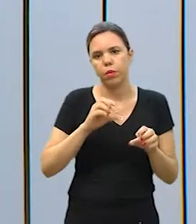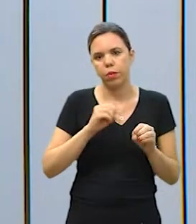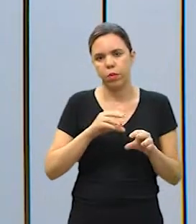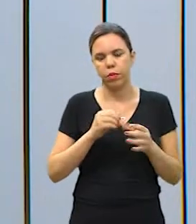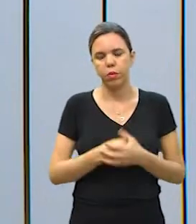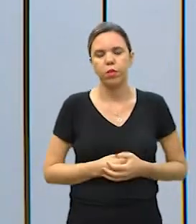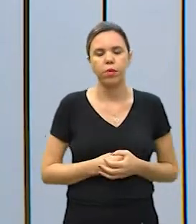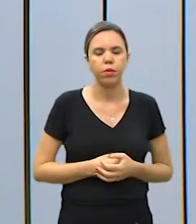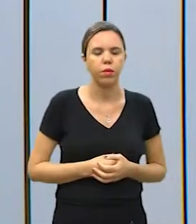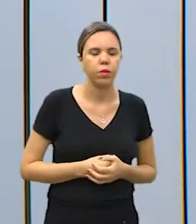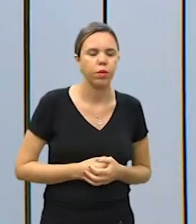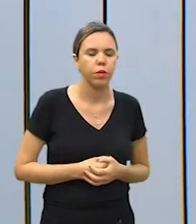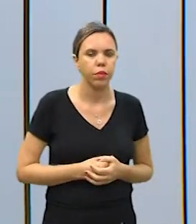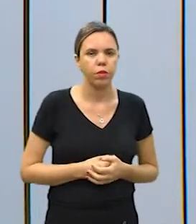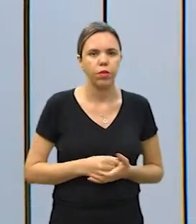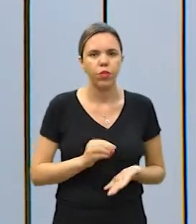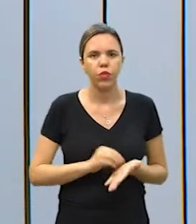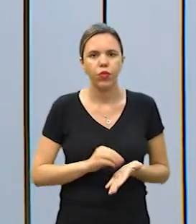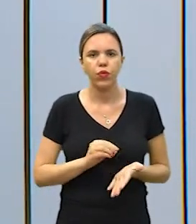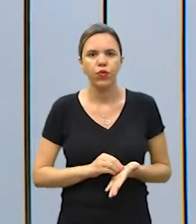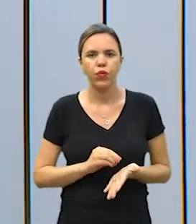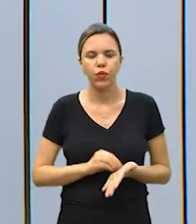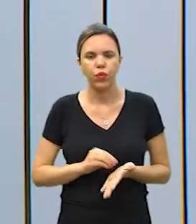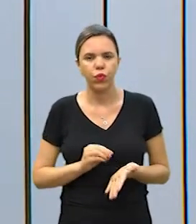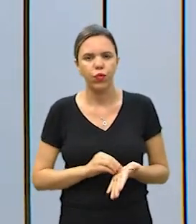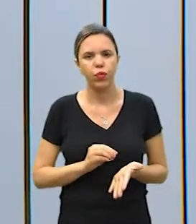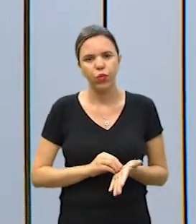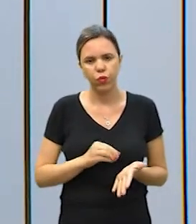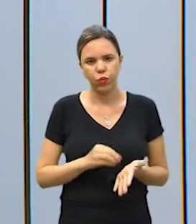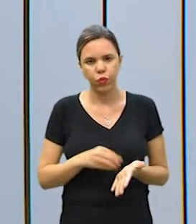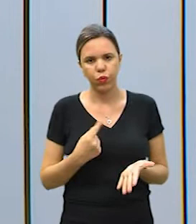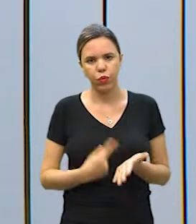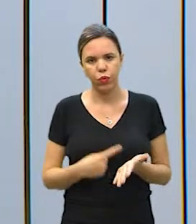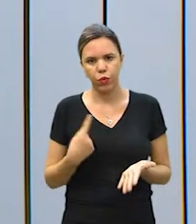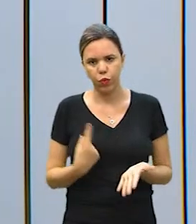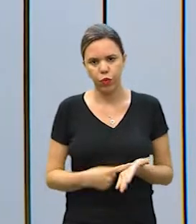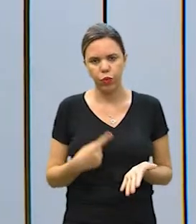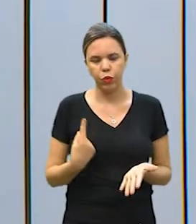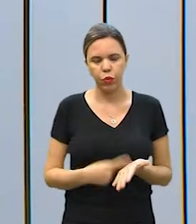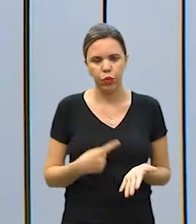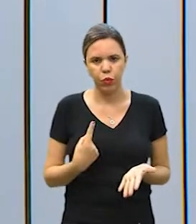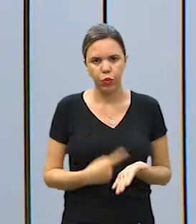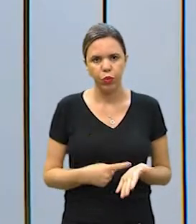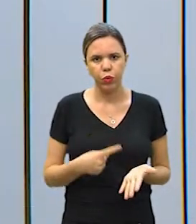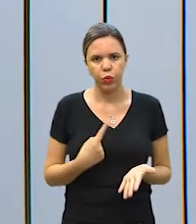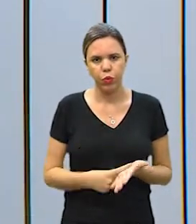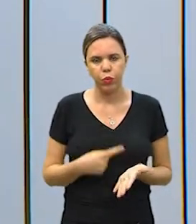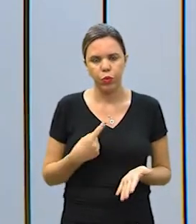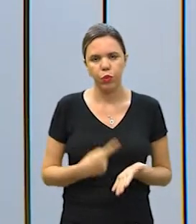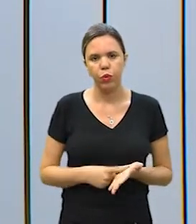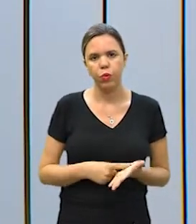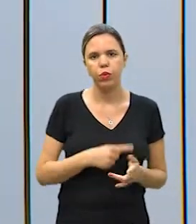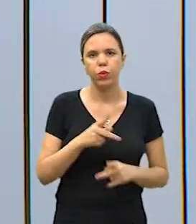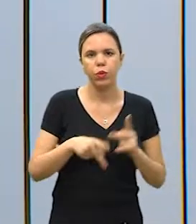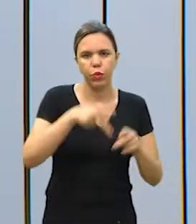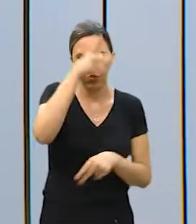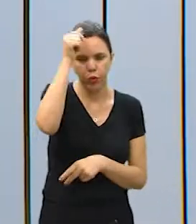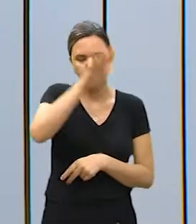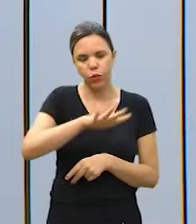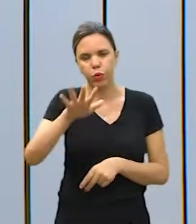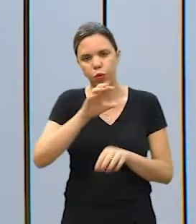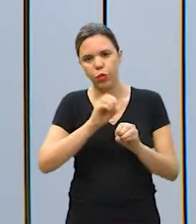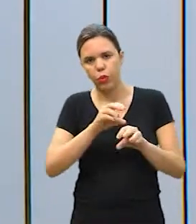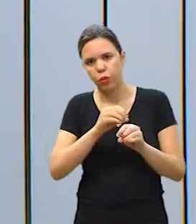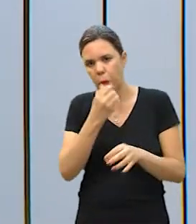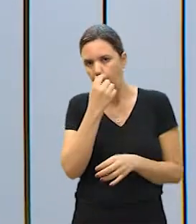temos na educação, né? A falta de compromisso, né, dos entes públicos